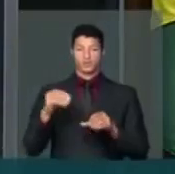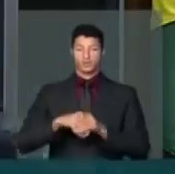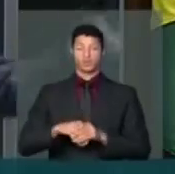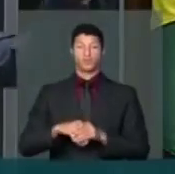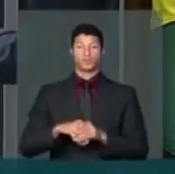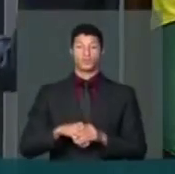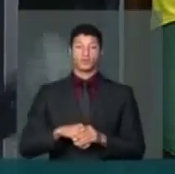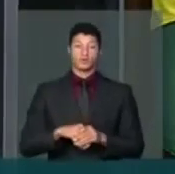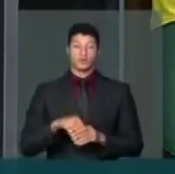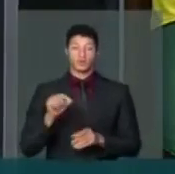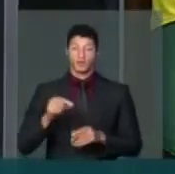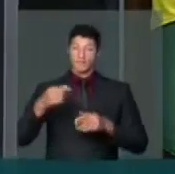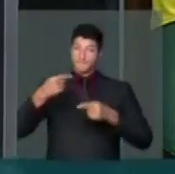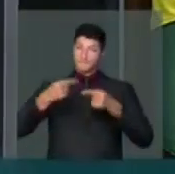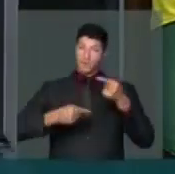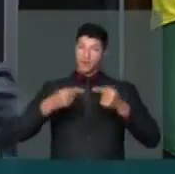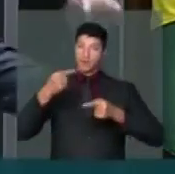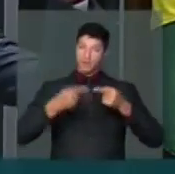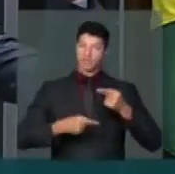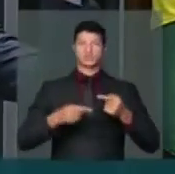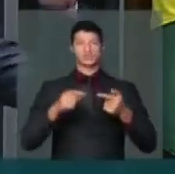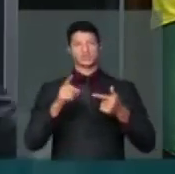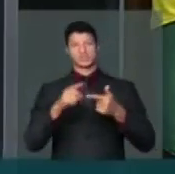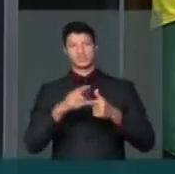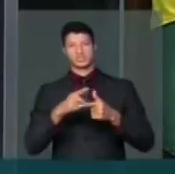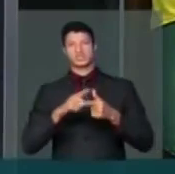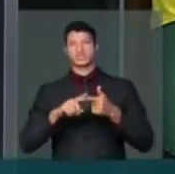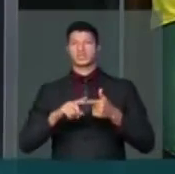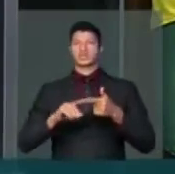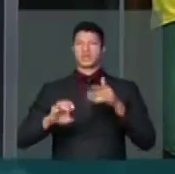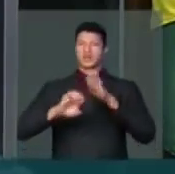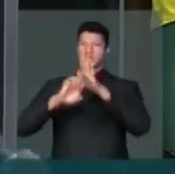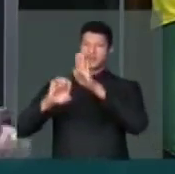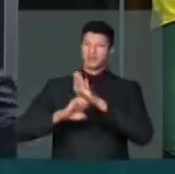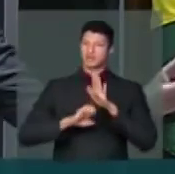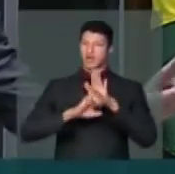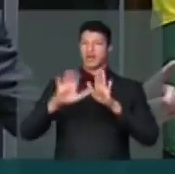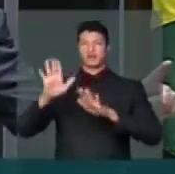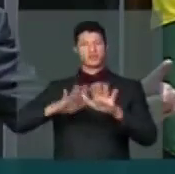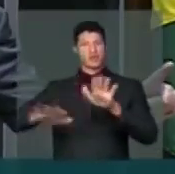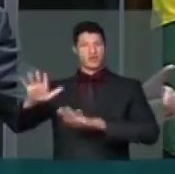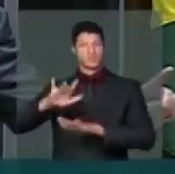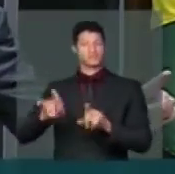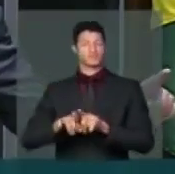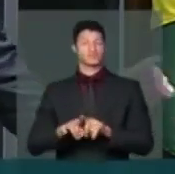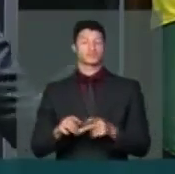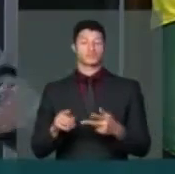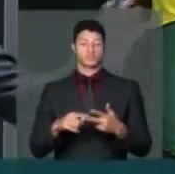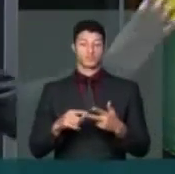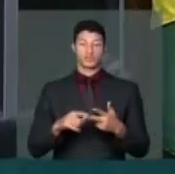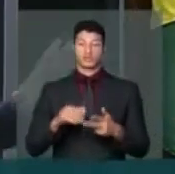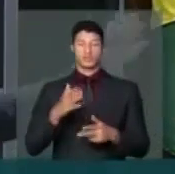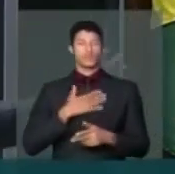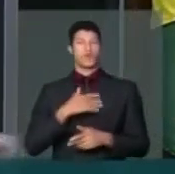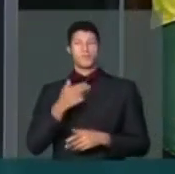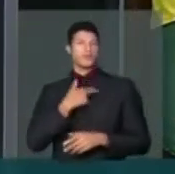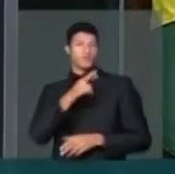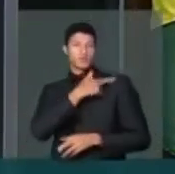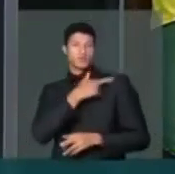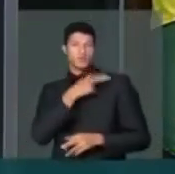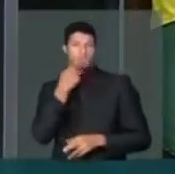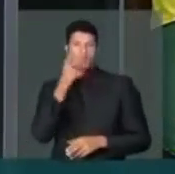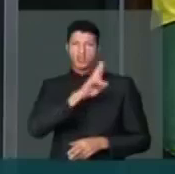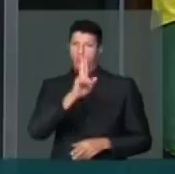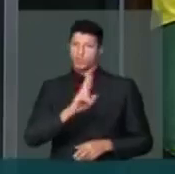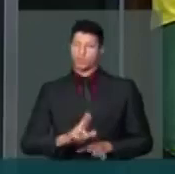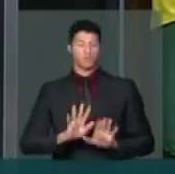os quais políticos, entre os quais empresários, enfim. Não é meu dever aqui